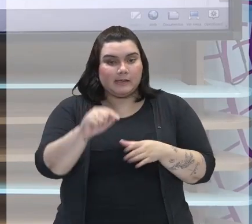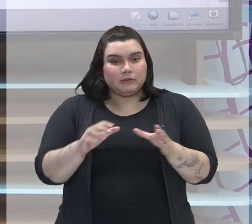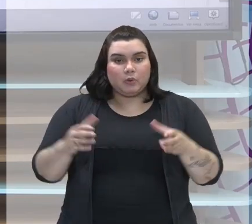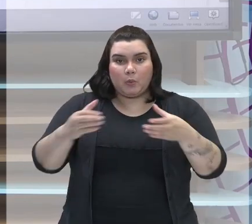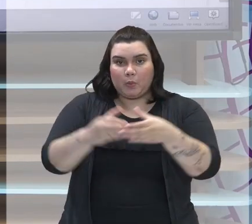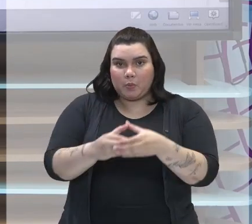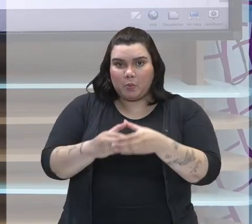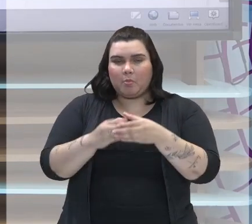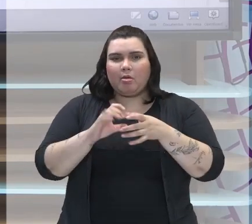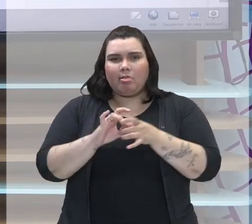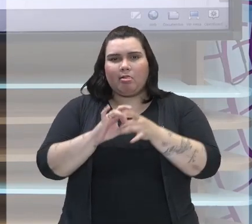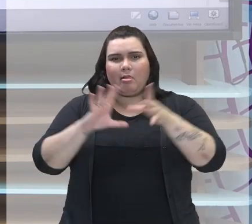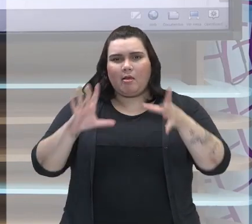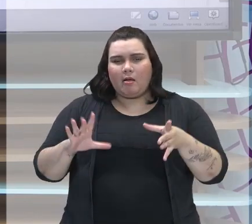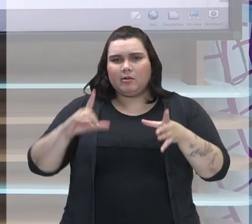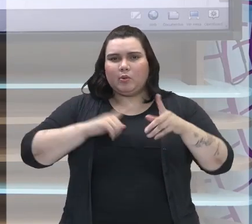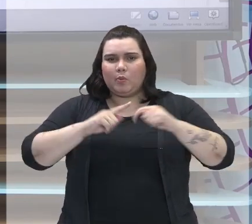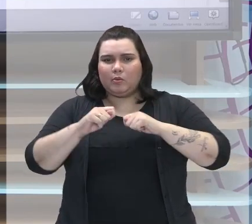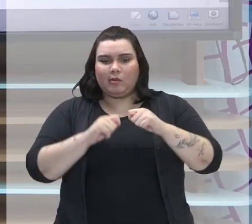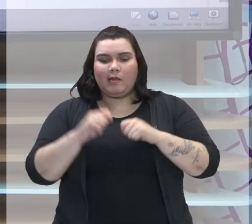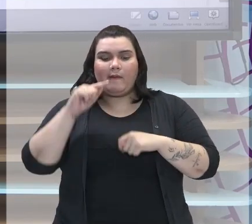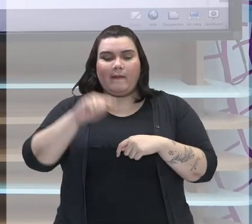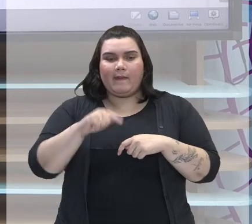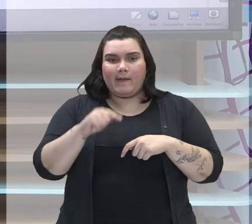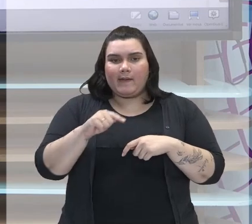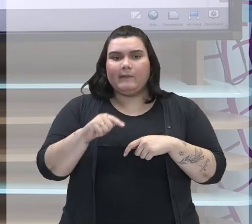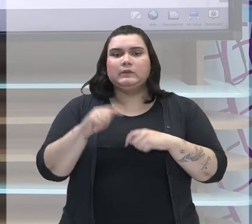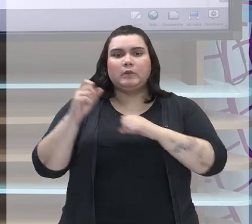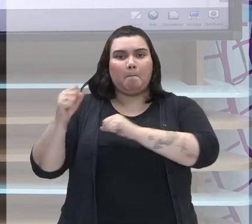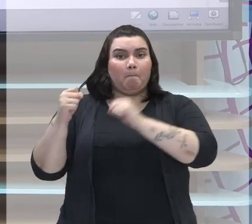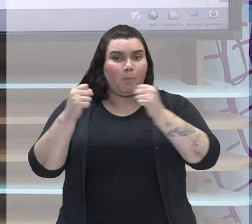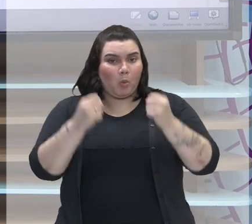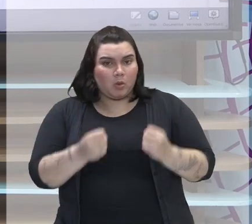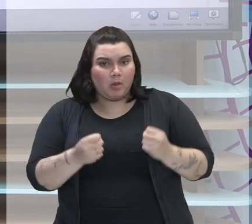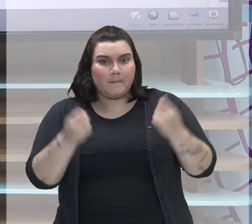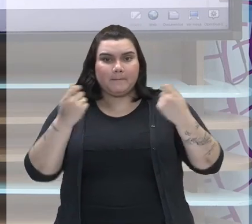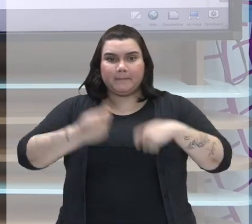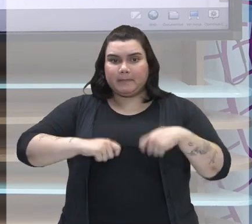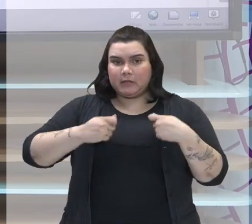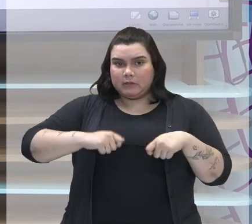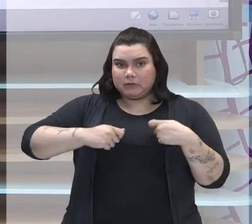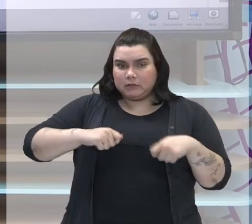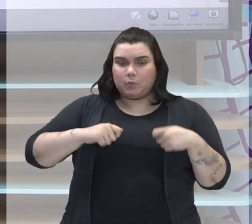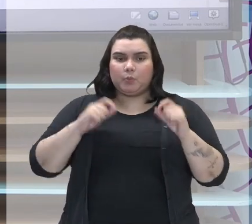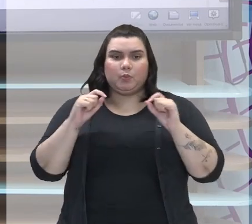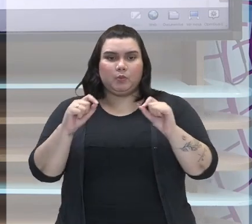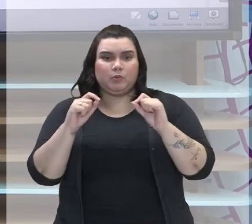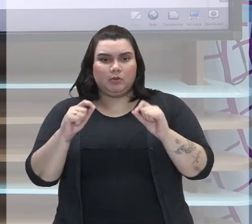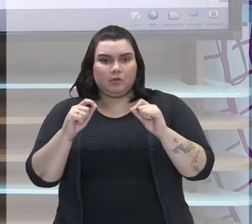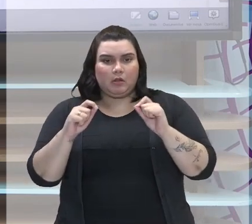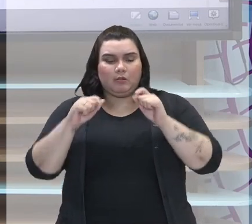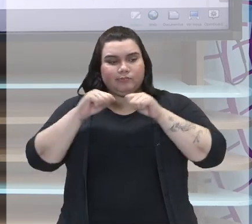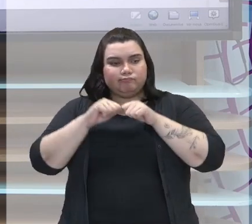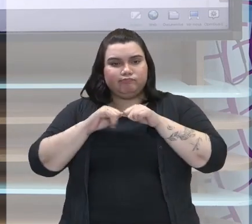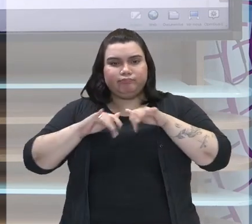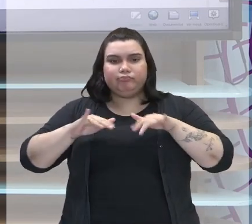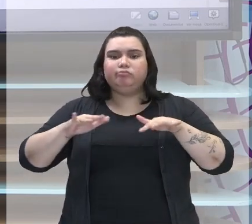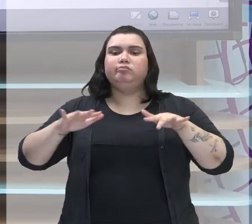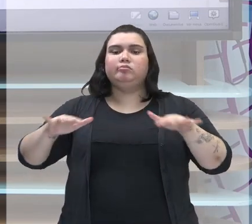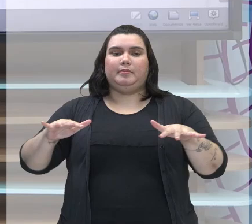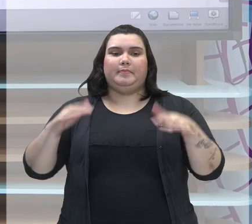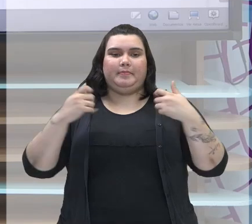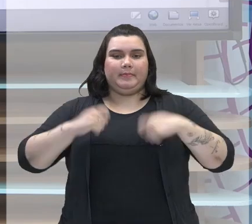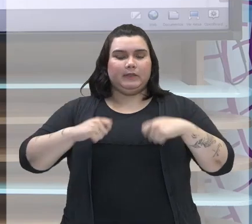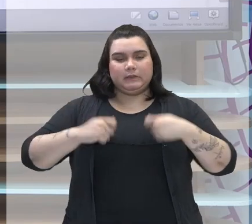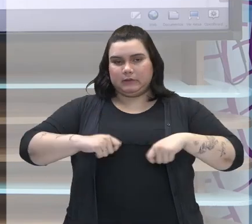quê? Olha, esse poder, ele precisa, né? Ele precisa ser dissipado, ele precisa